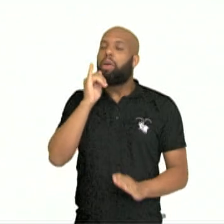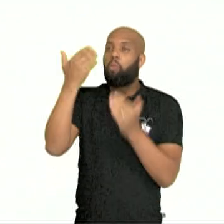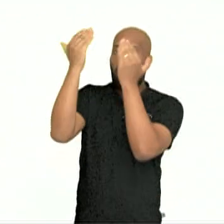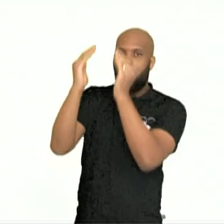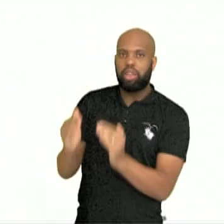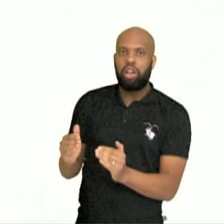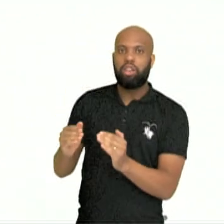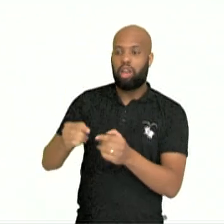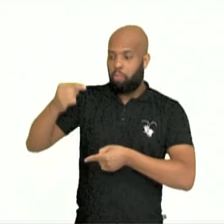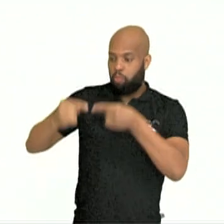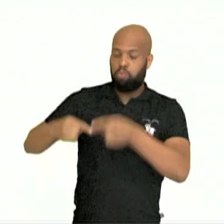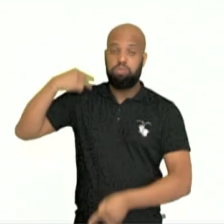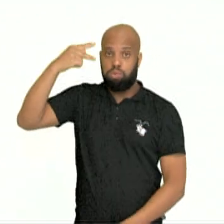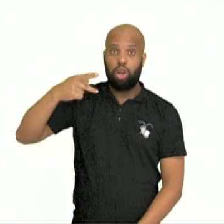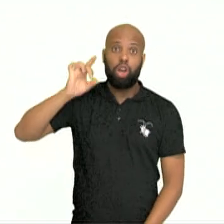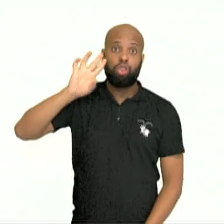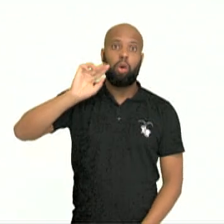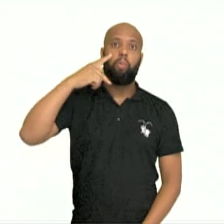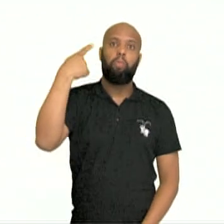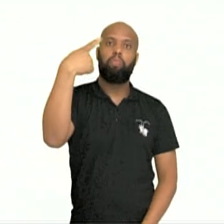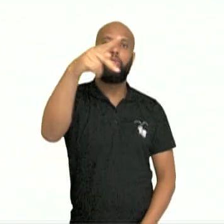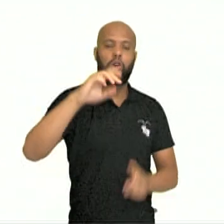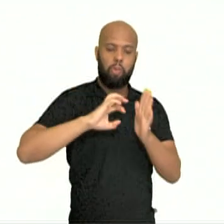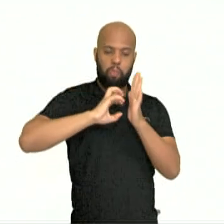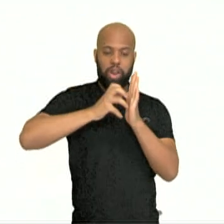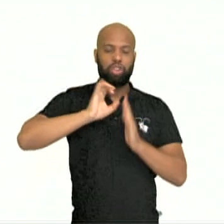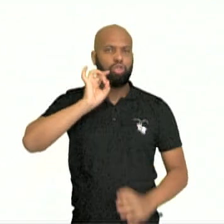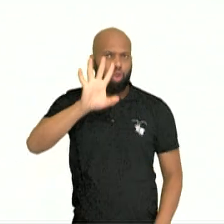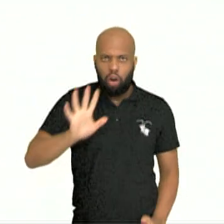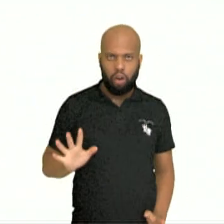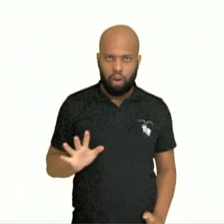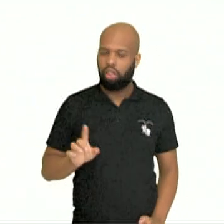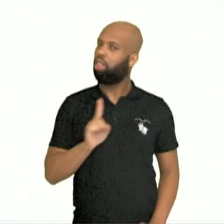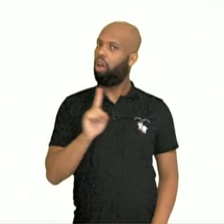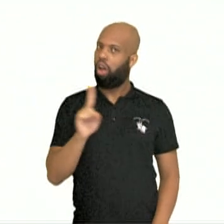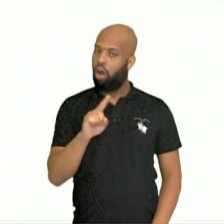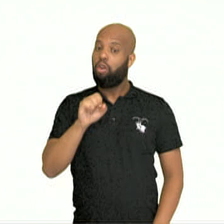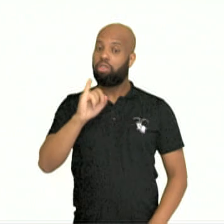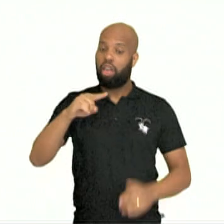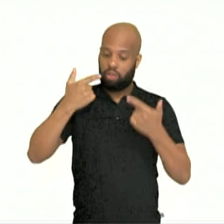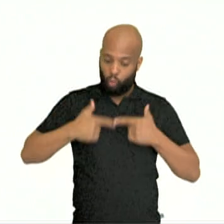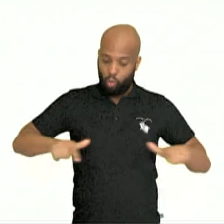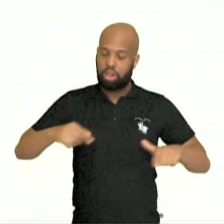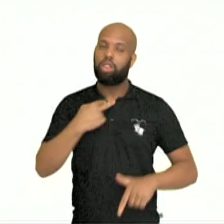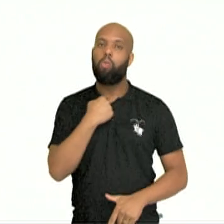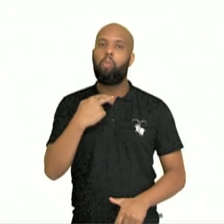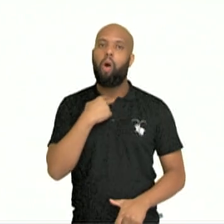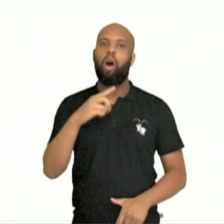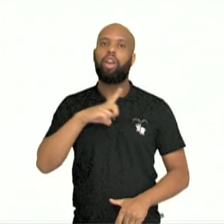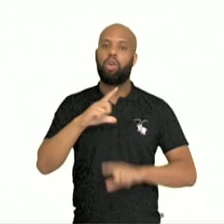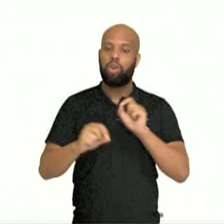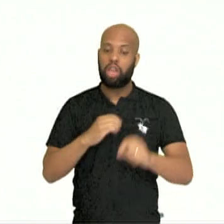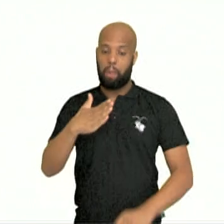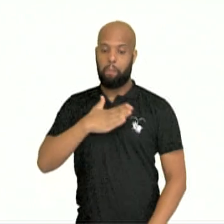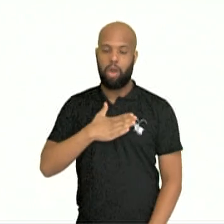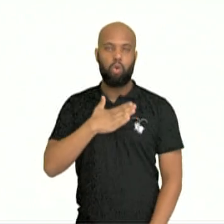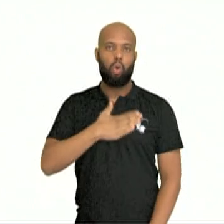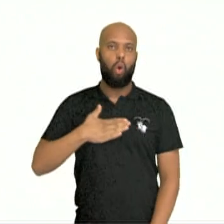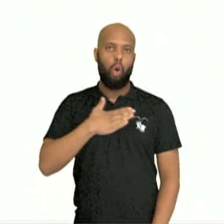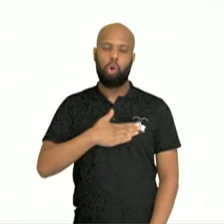partir da sua ideologia partidária. Seria complicado? Então, quando se fala em neutralidade, é isso. Deixar as